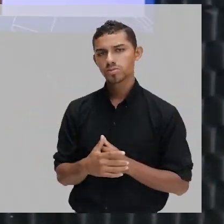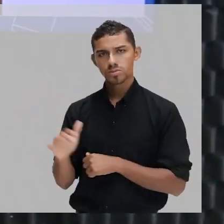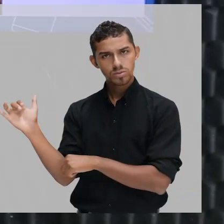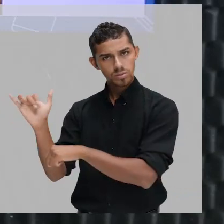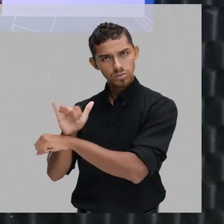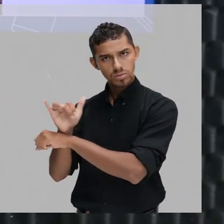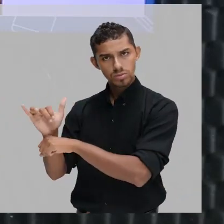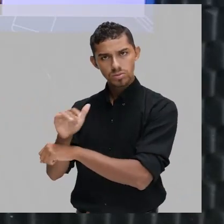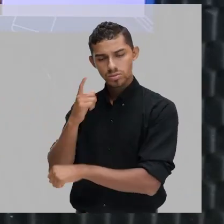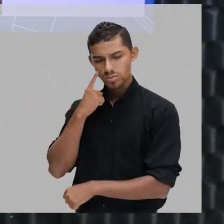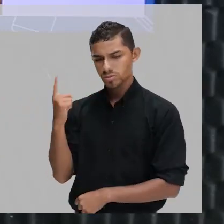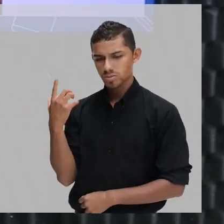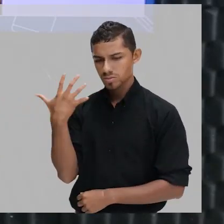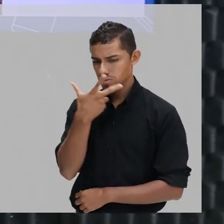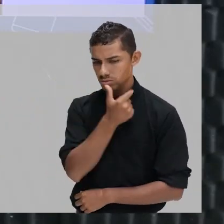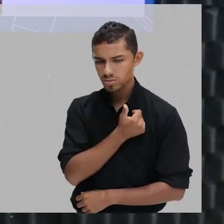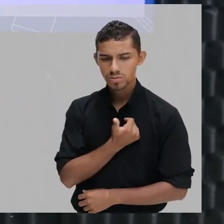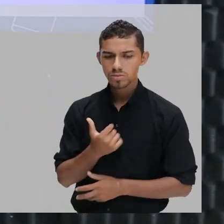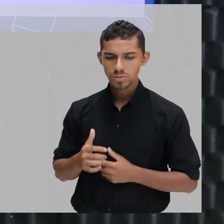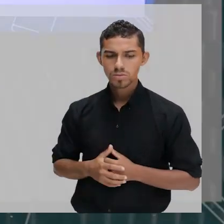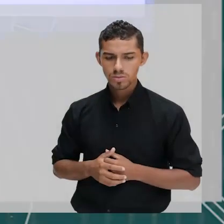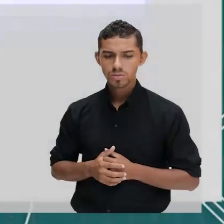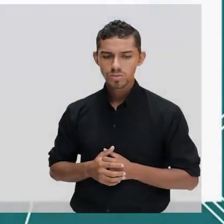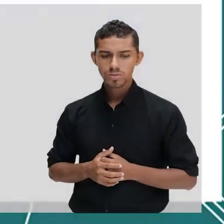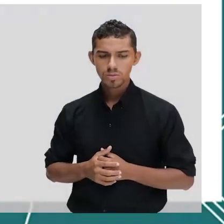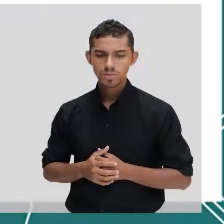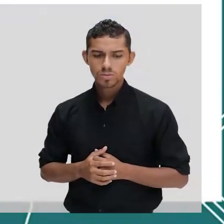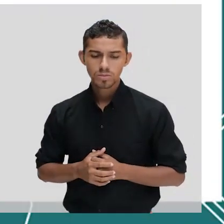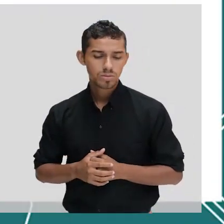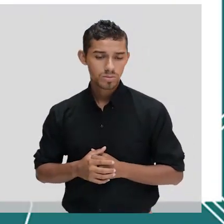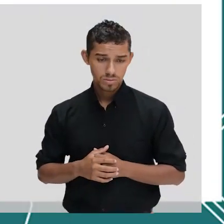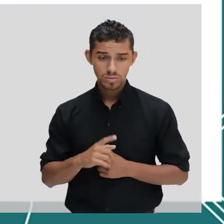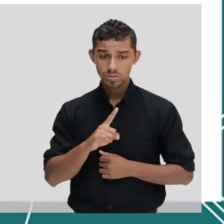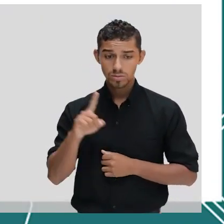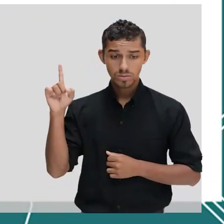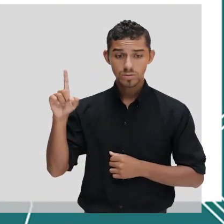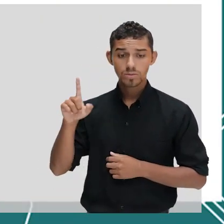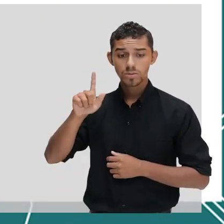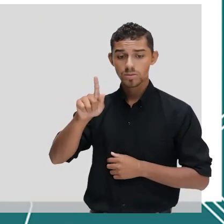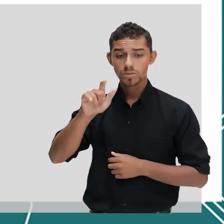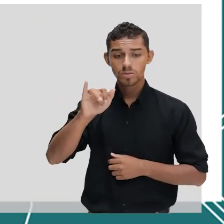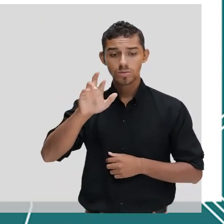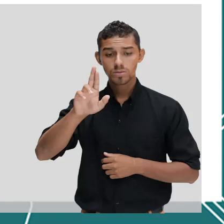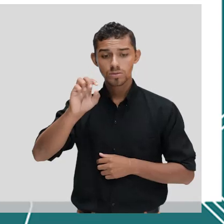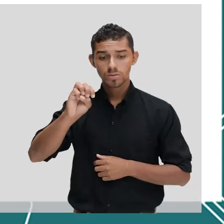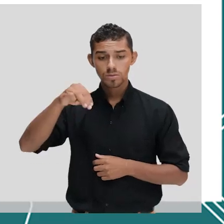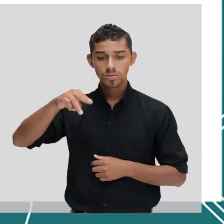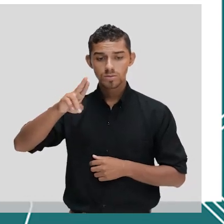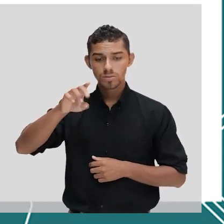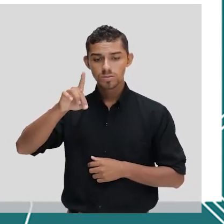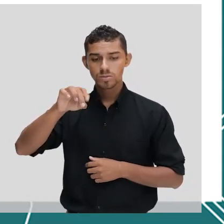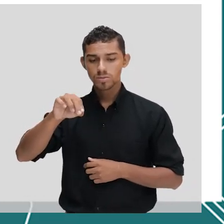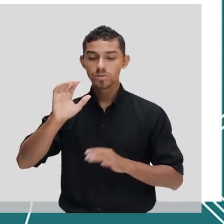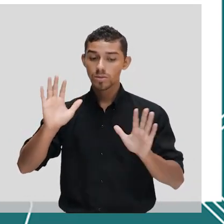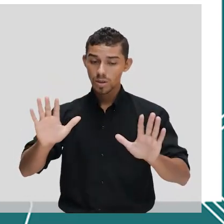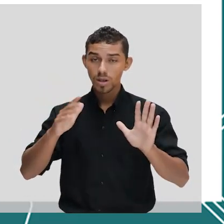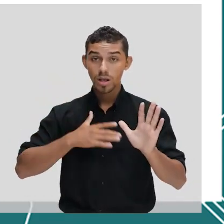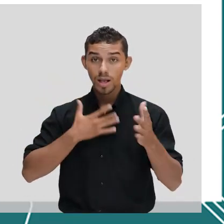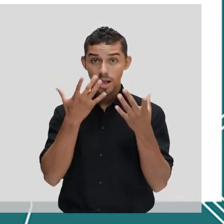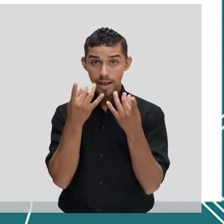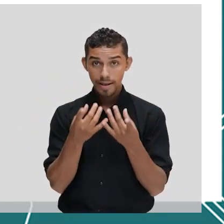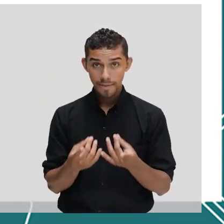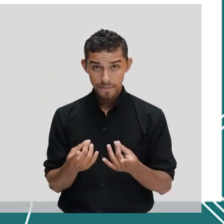assistir o espetáculo deles. É lindo, maravilhoso. Giramundo. Esse aqui eu vou ter que dar um tratamento mais